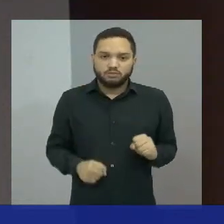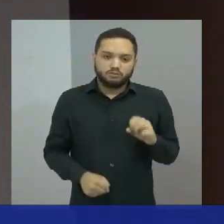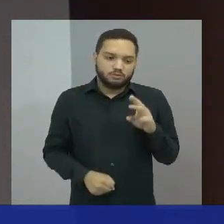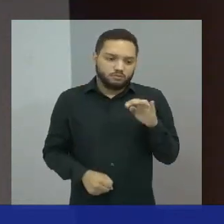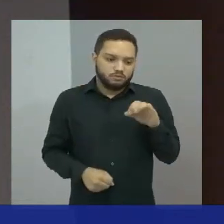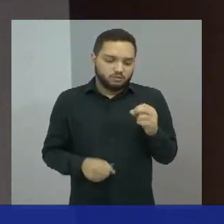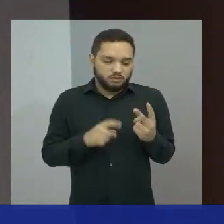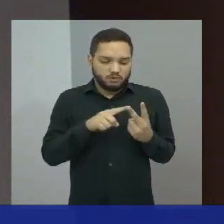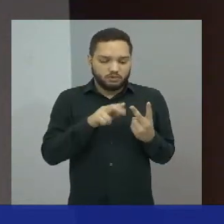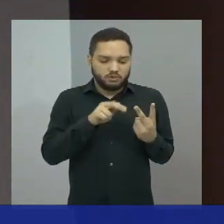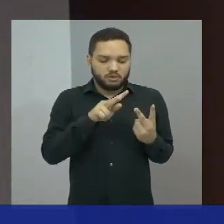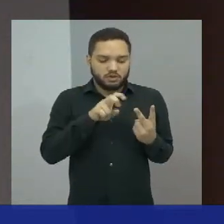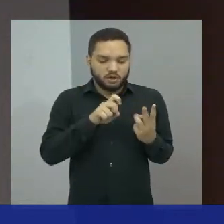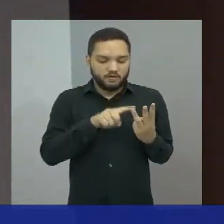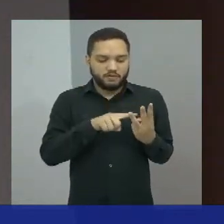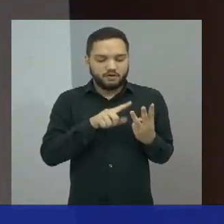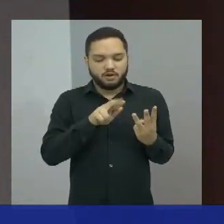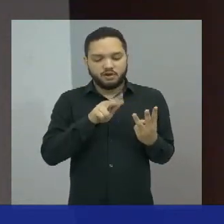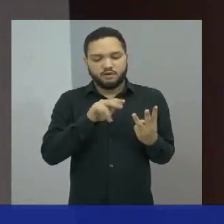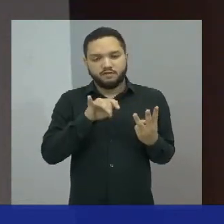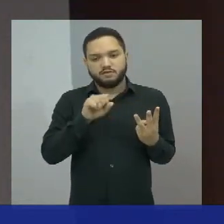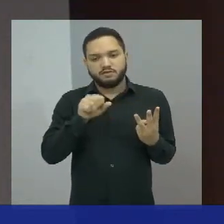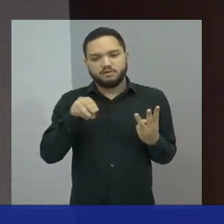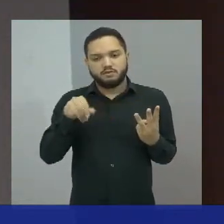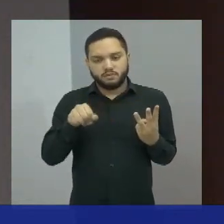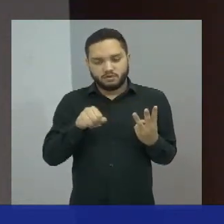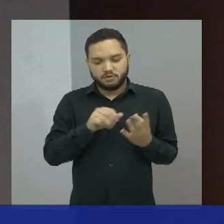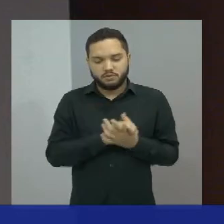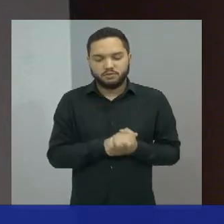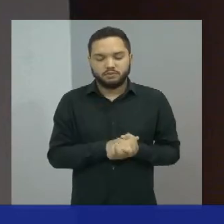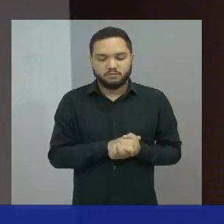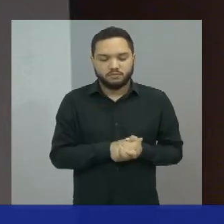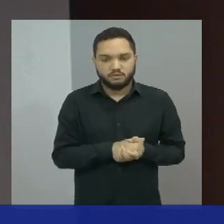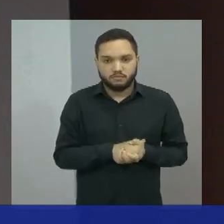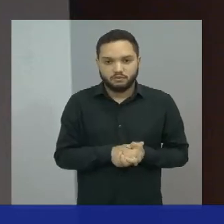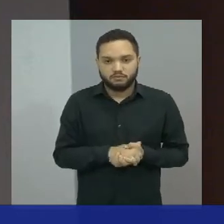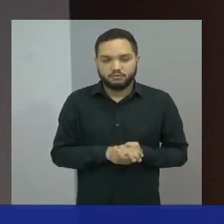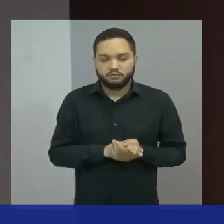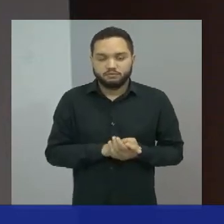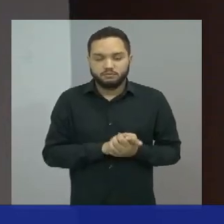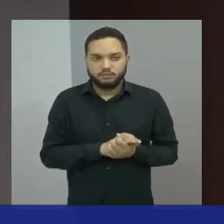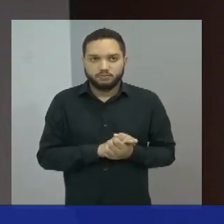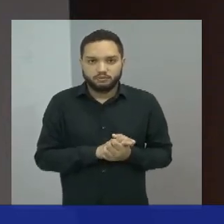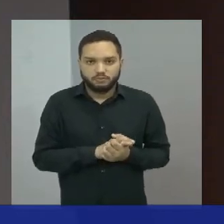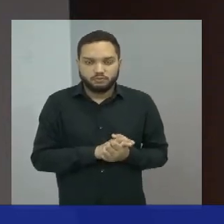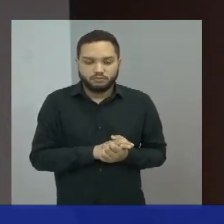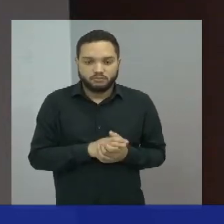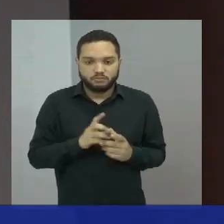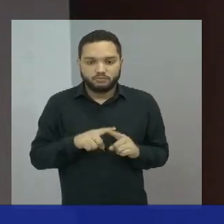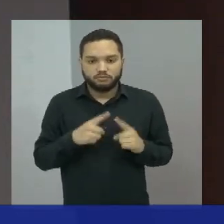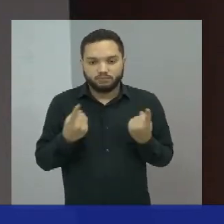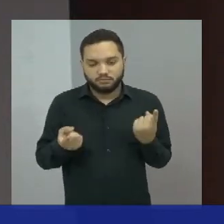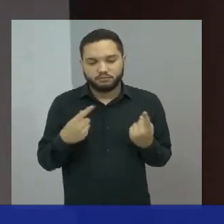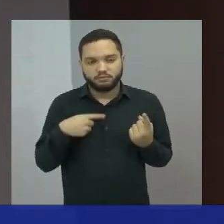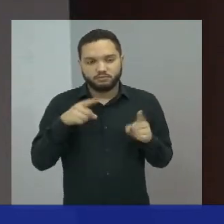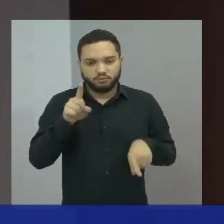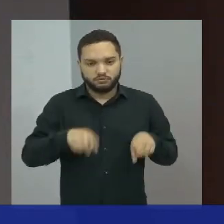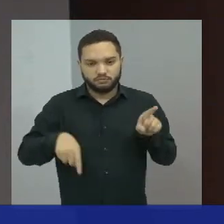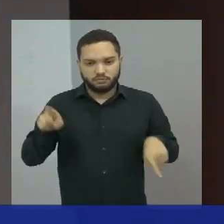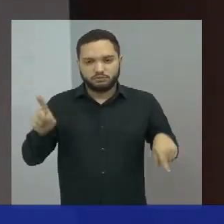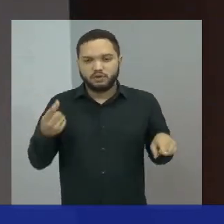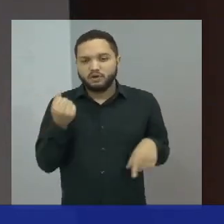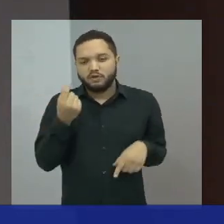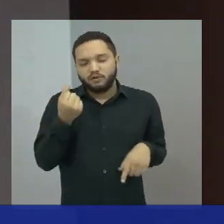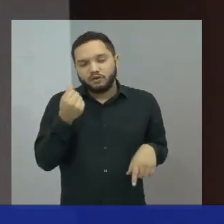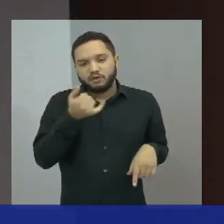grave ou gravíssima. Se for uma construção irregular, possivelmente é gravíssima. Mas aí, a variação no valor da multa vai